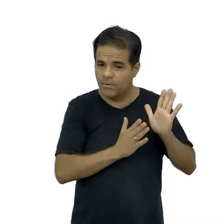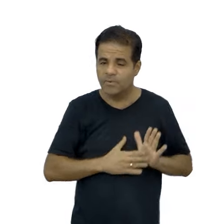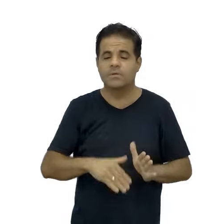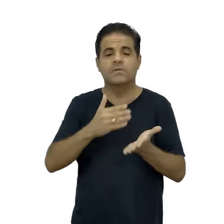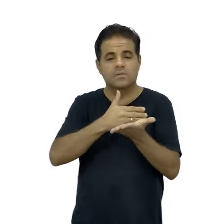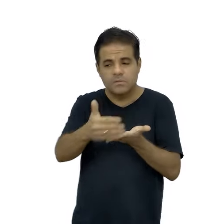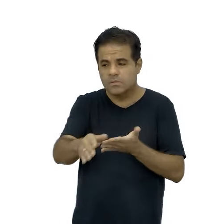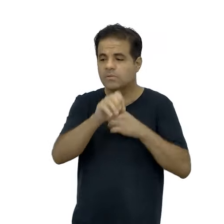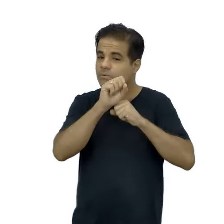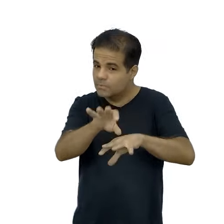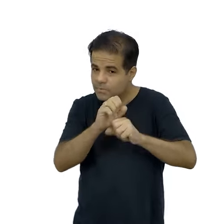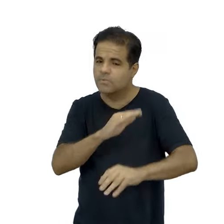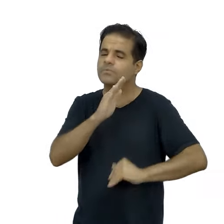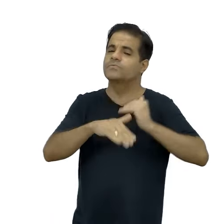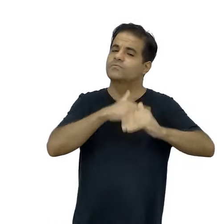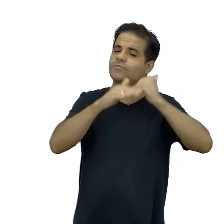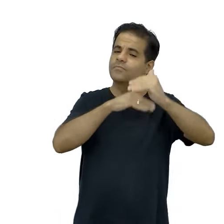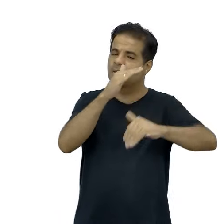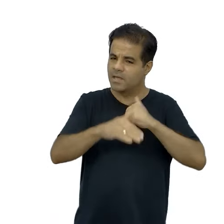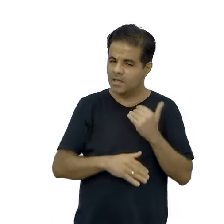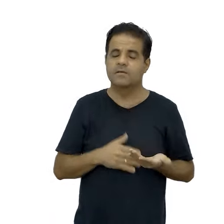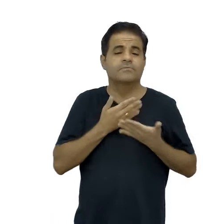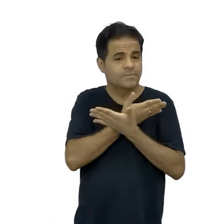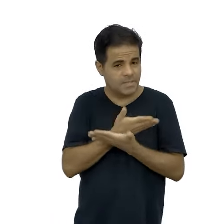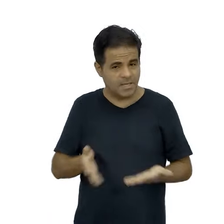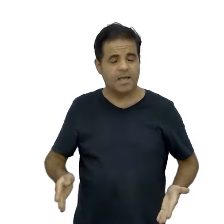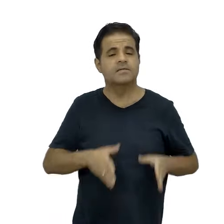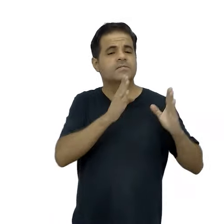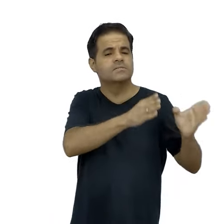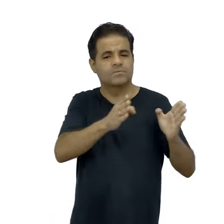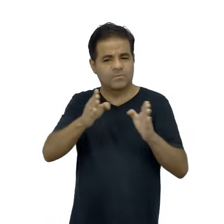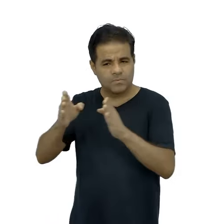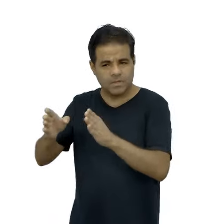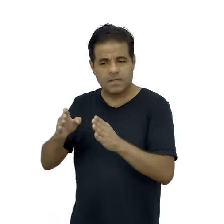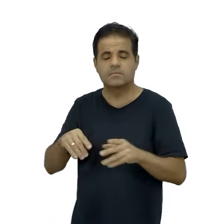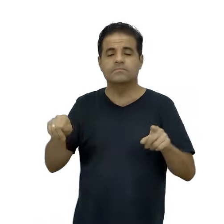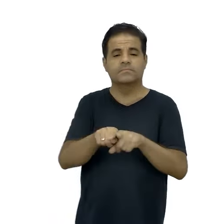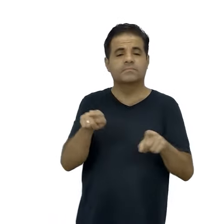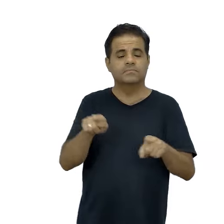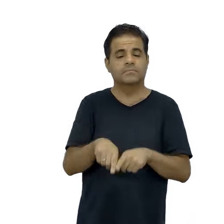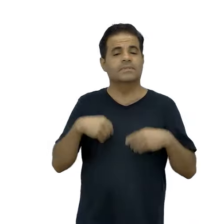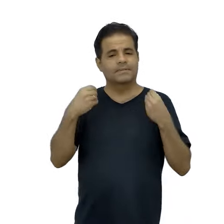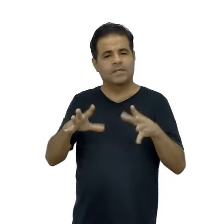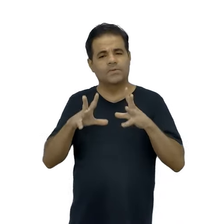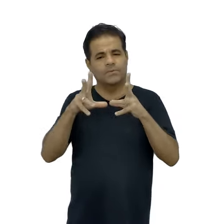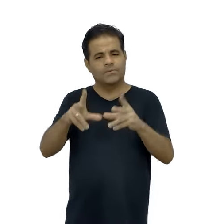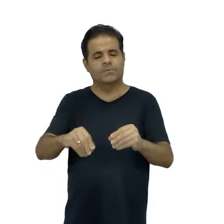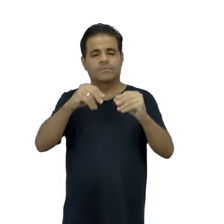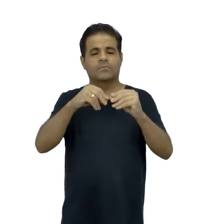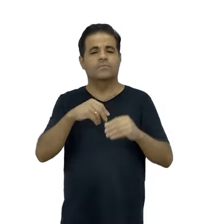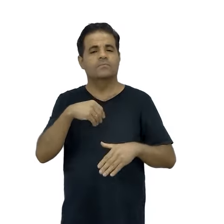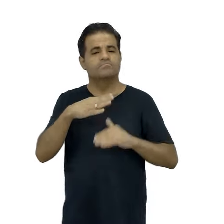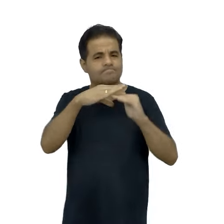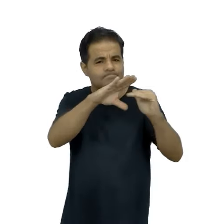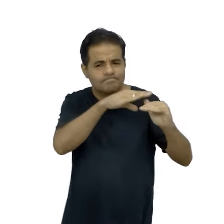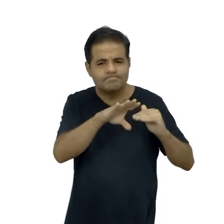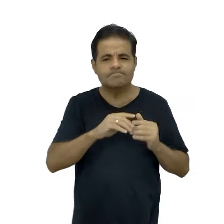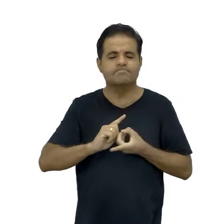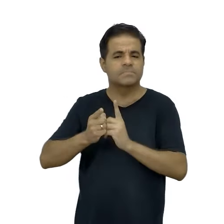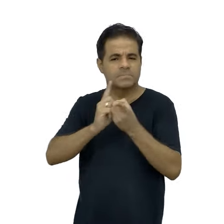sobre o iniciar, sobre o desenvolvimento dessa sequência, e também dar todos os encaminhamentos